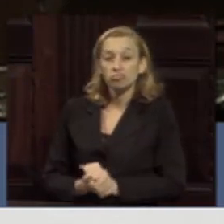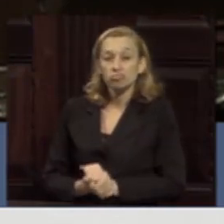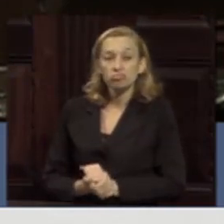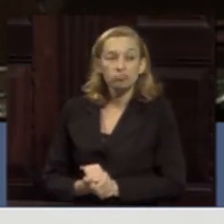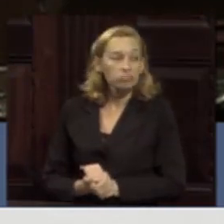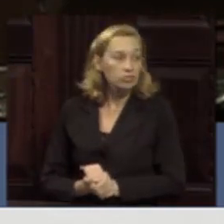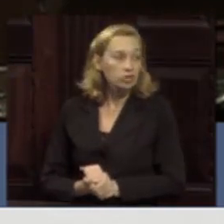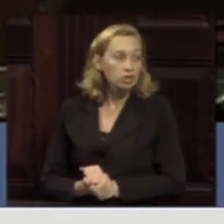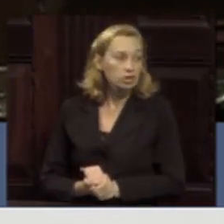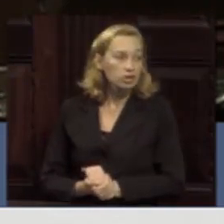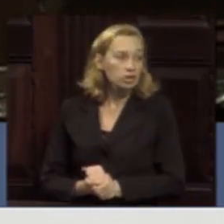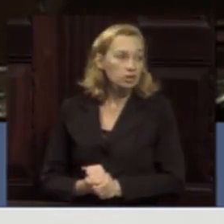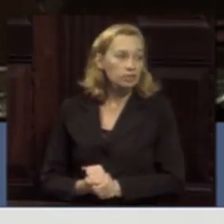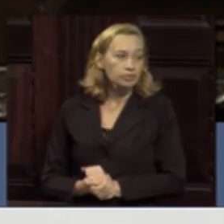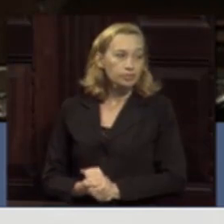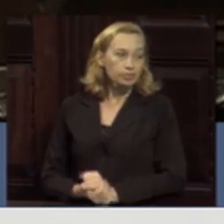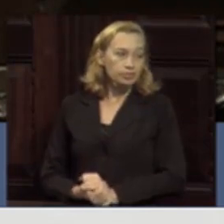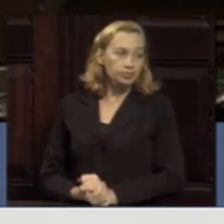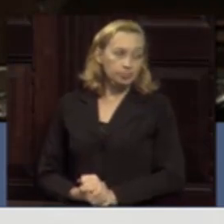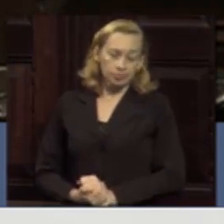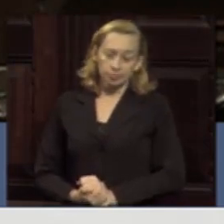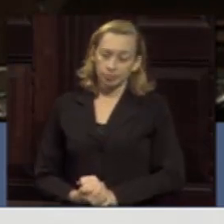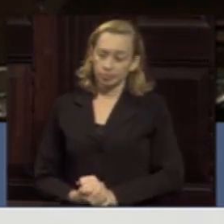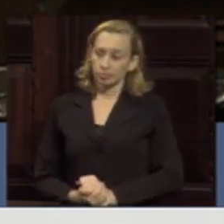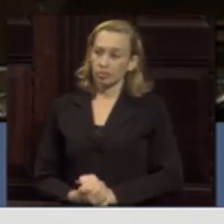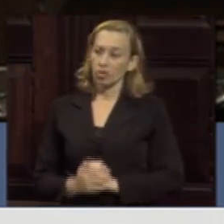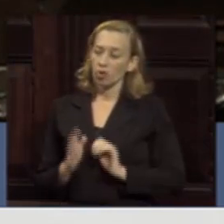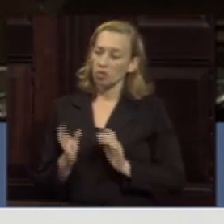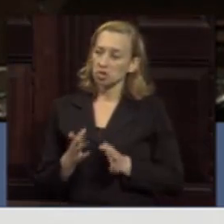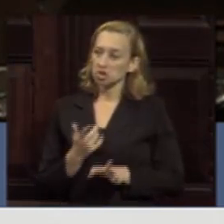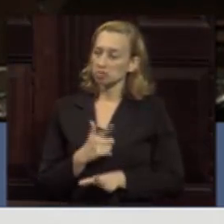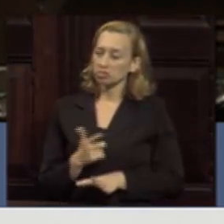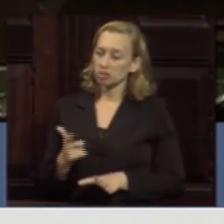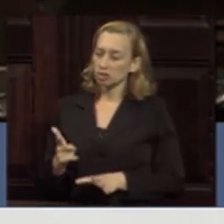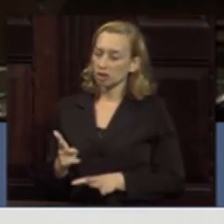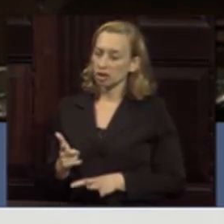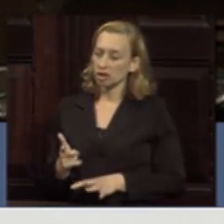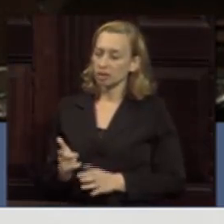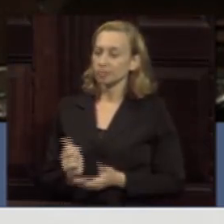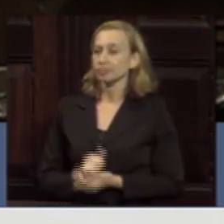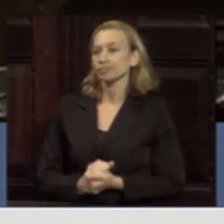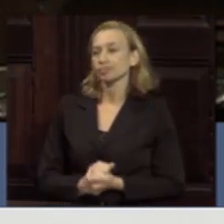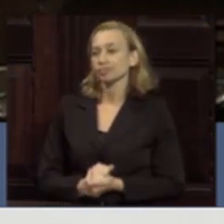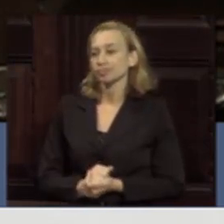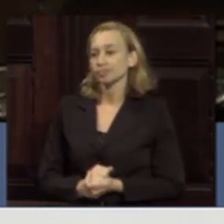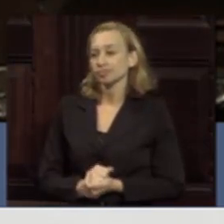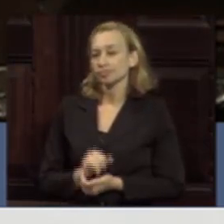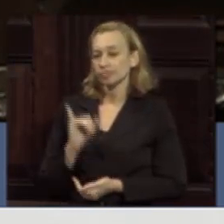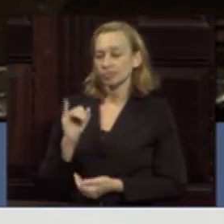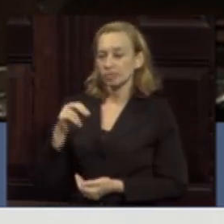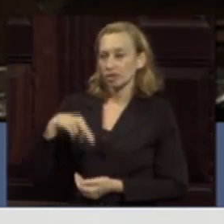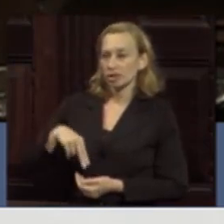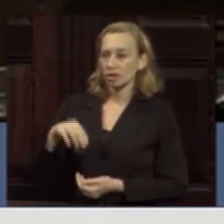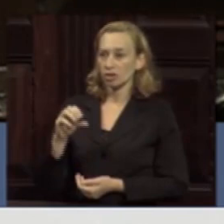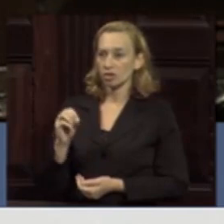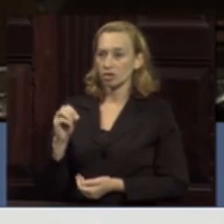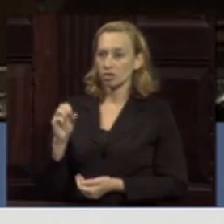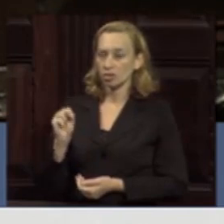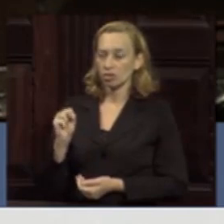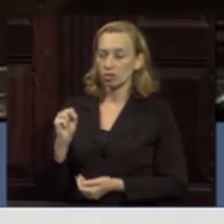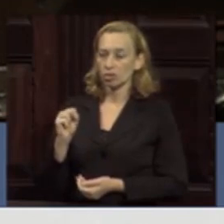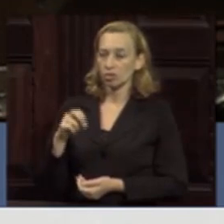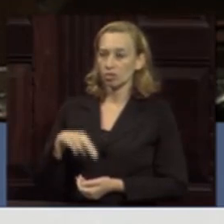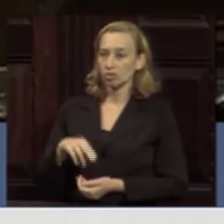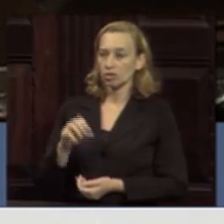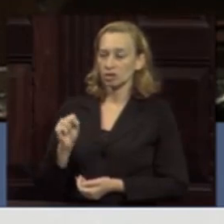Getransp não tem, nesse momento, nenhum conselheiro. Quem encerrou o mandato dos conselheiros anteriores, ela está